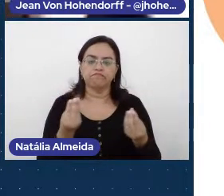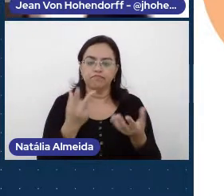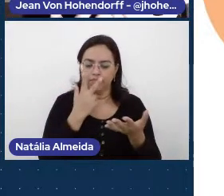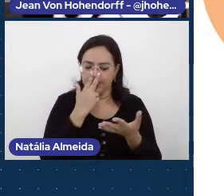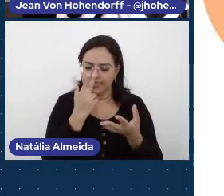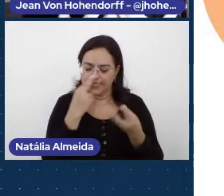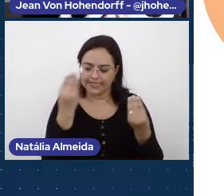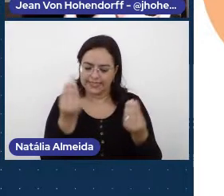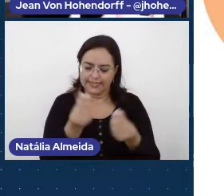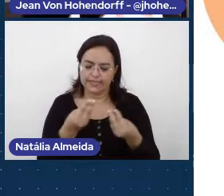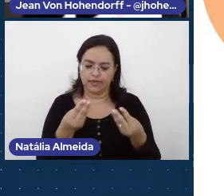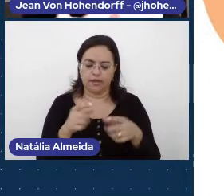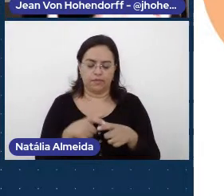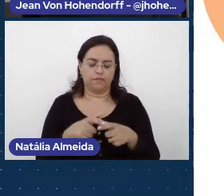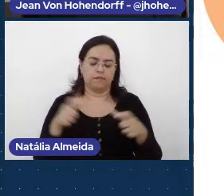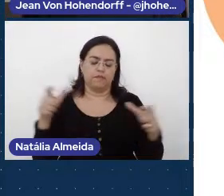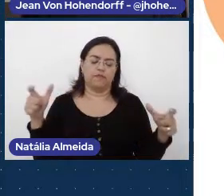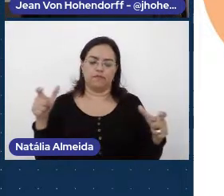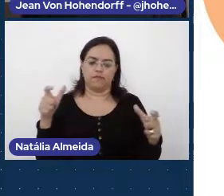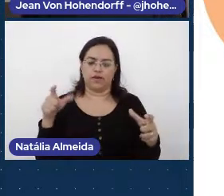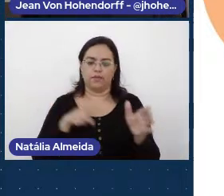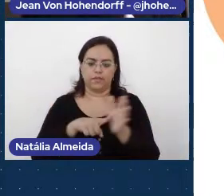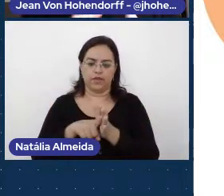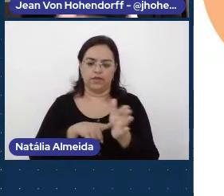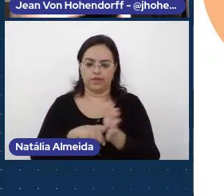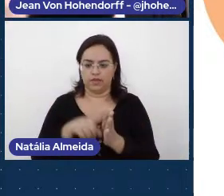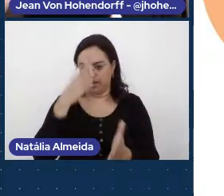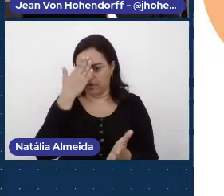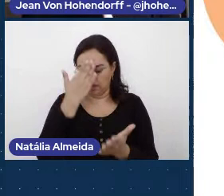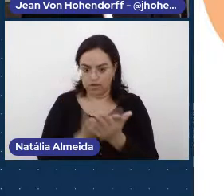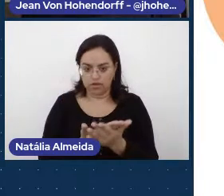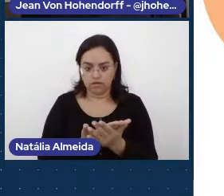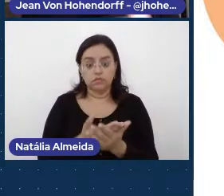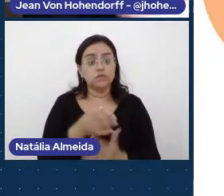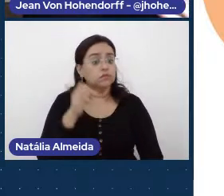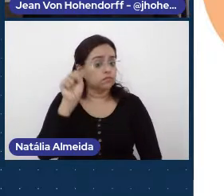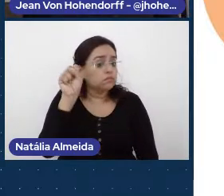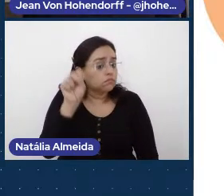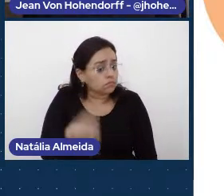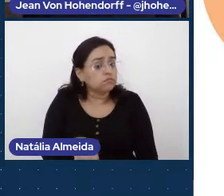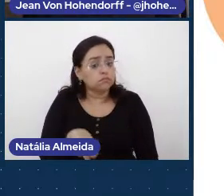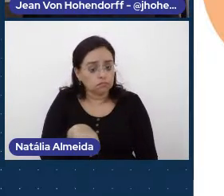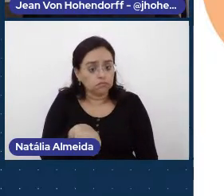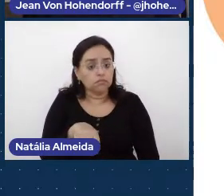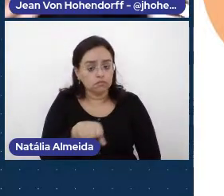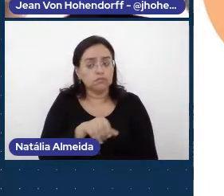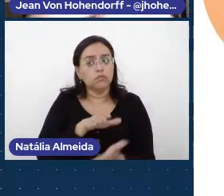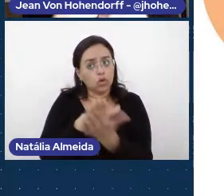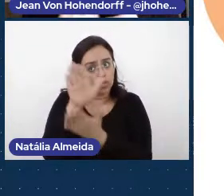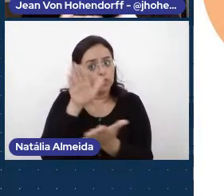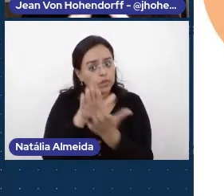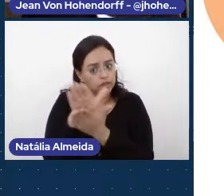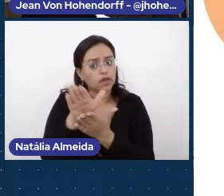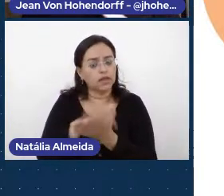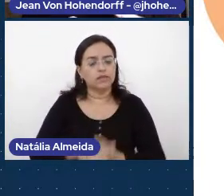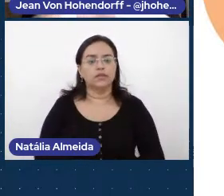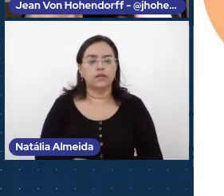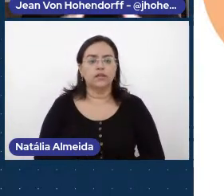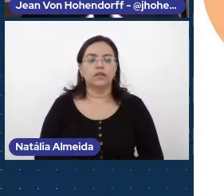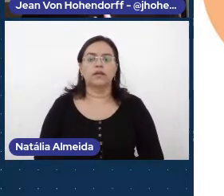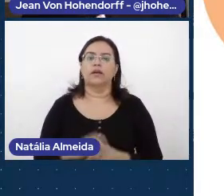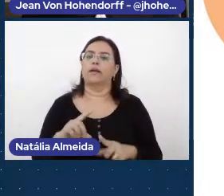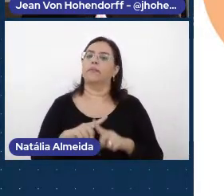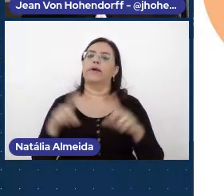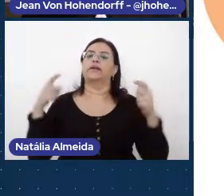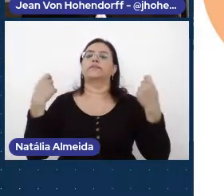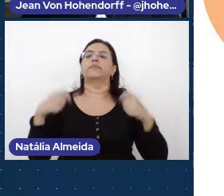a maioria dos pesquisadores acredita que é uma pesquisa. Ele foi, sim, publicado num jornal internacional, o principal da área. Mas tem que saber justificar